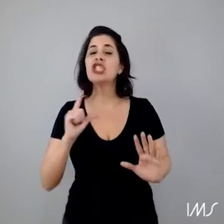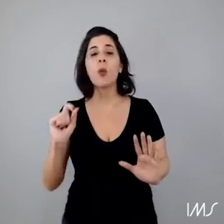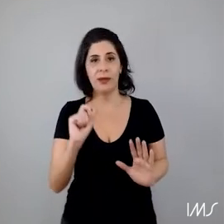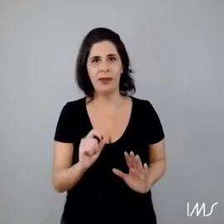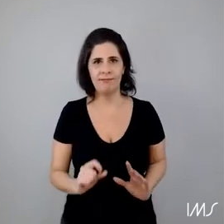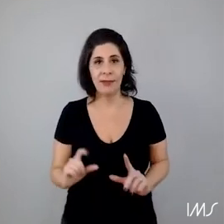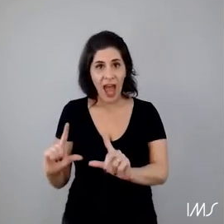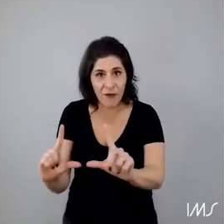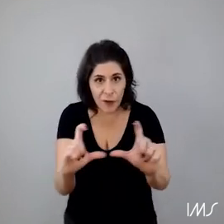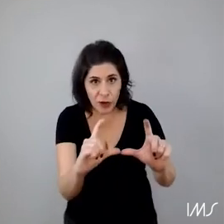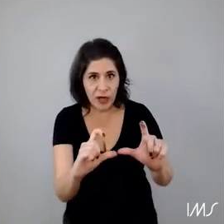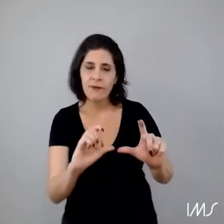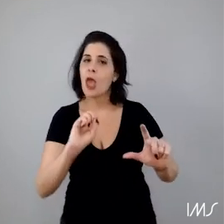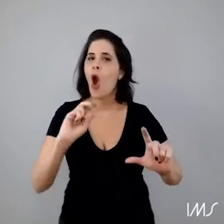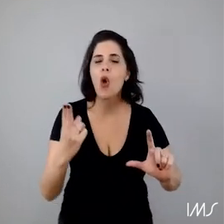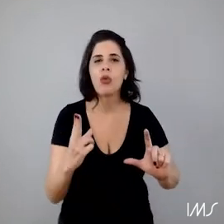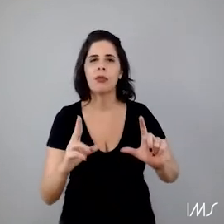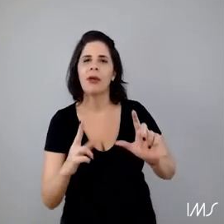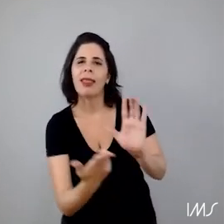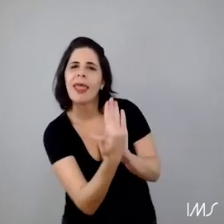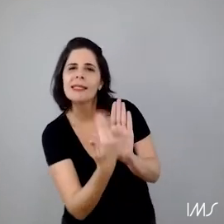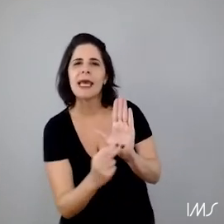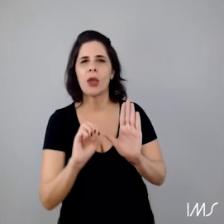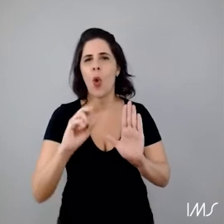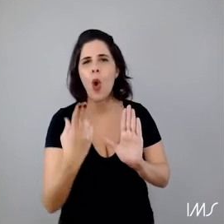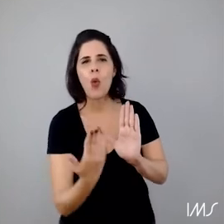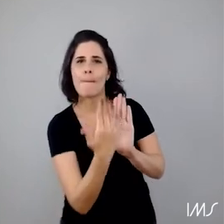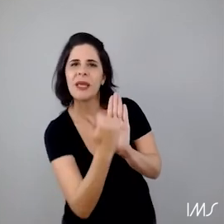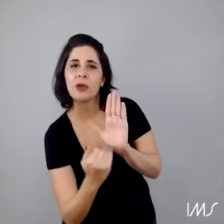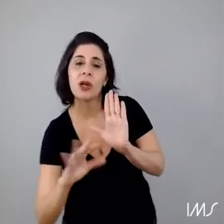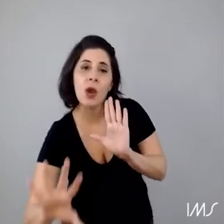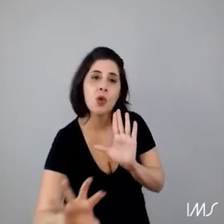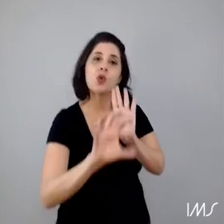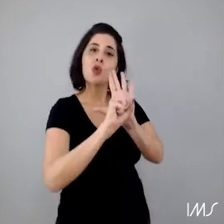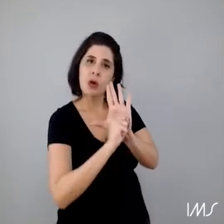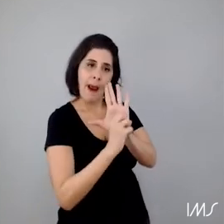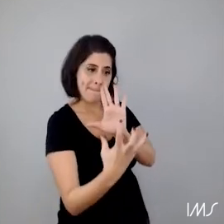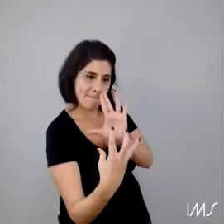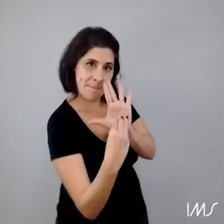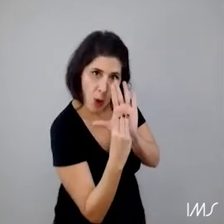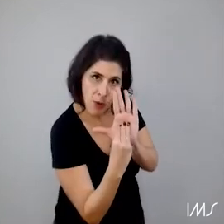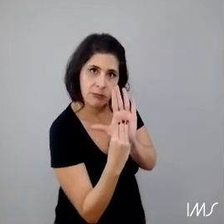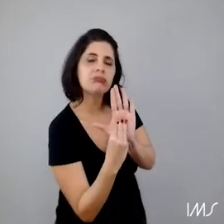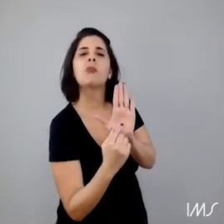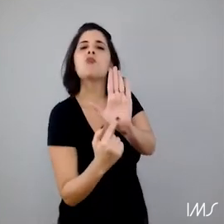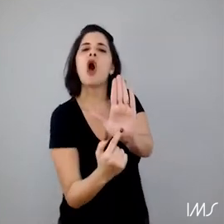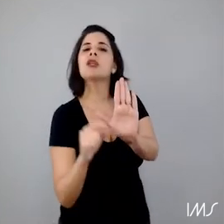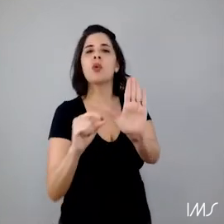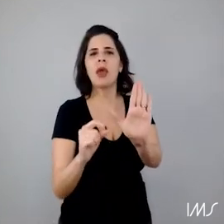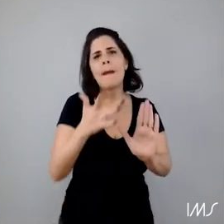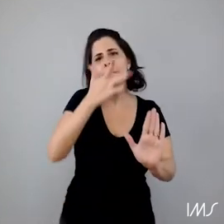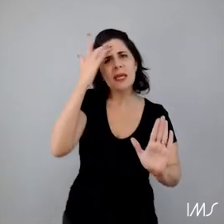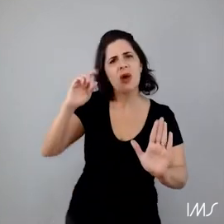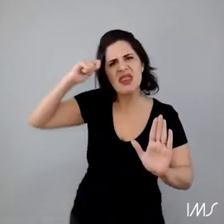inferioridade do branco, do negro, da inferioridade do mestiço, da inferioridade do índio, não